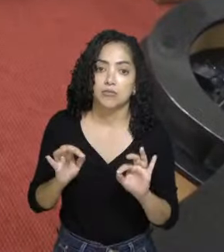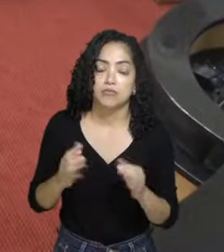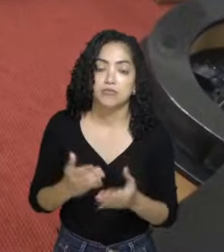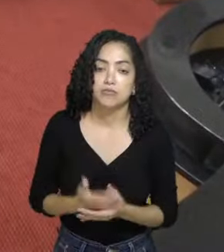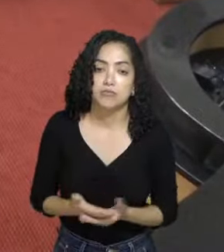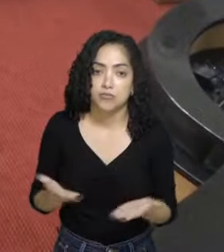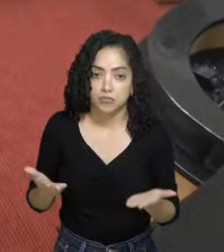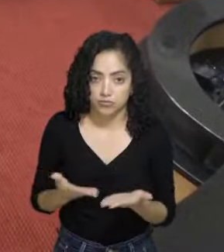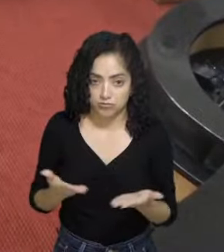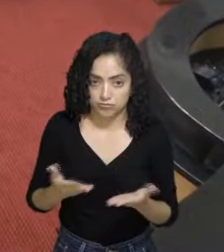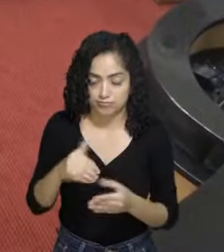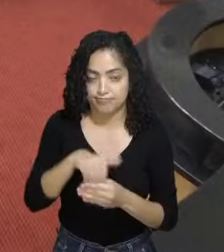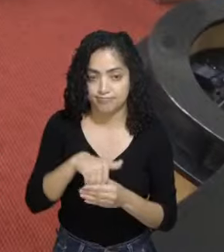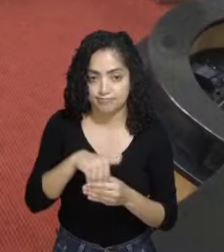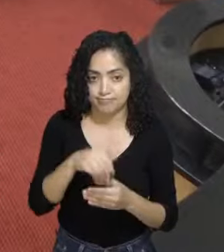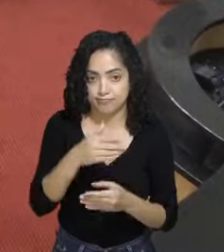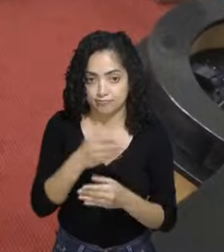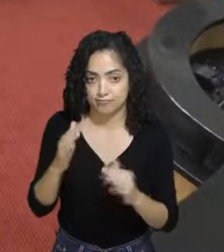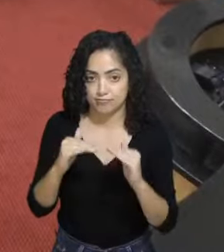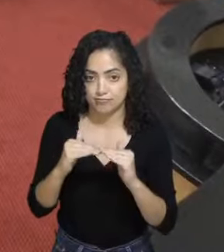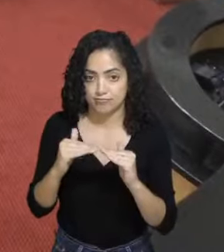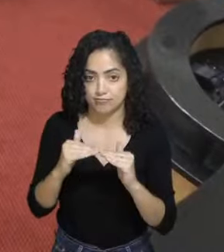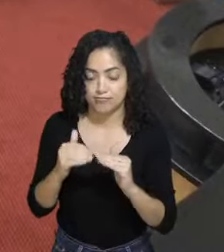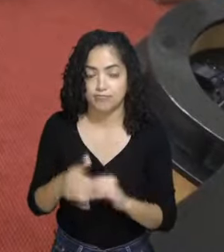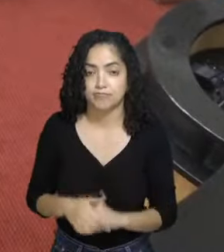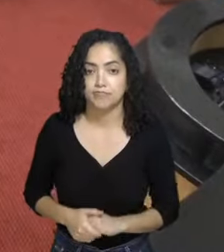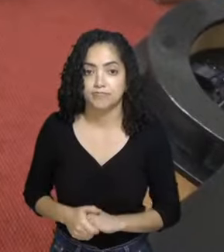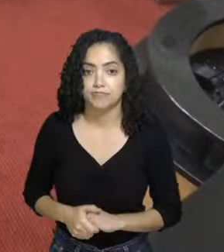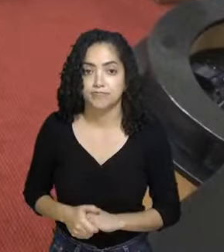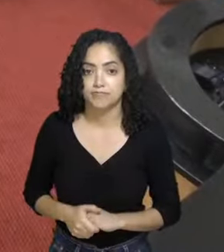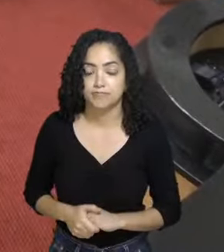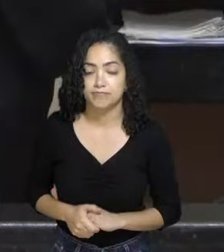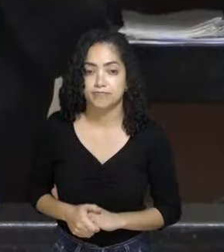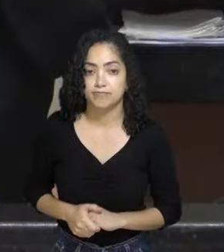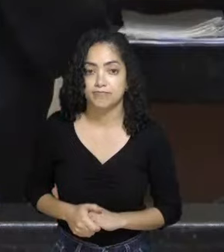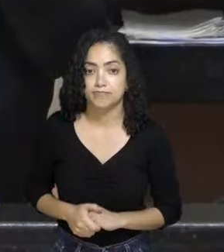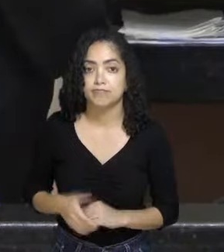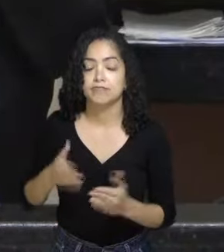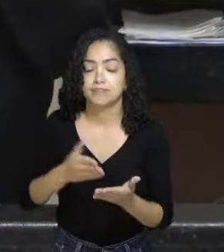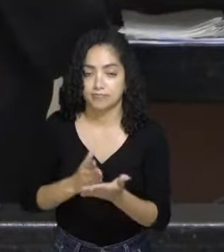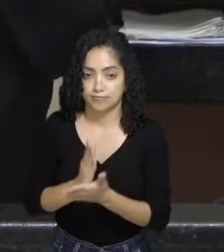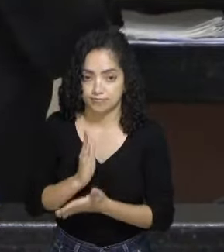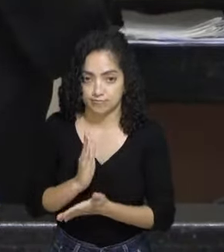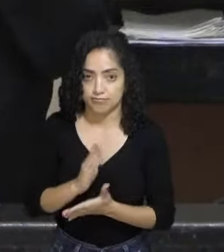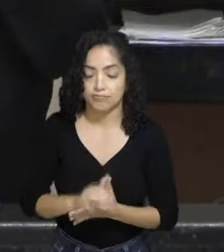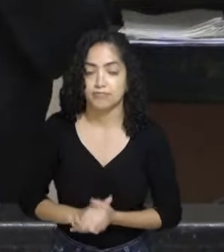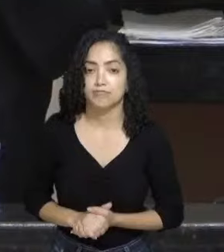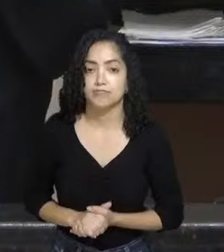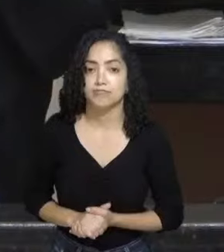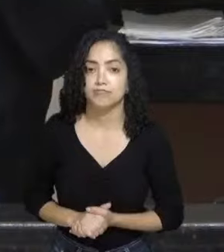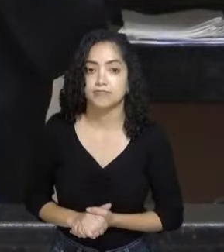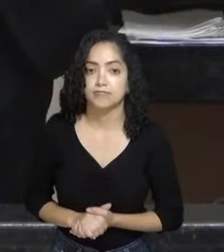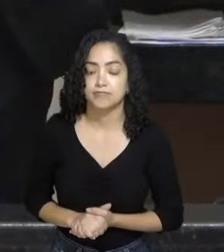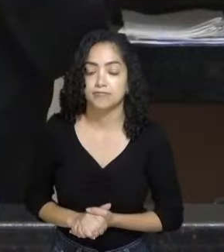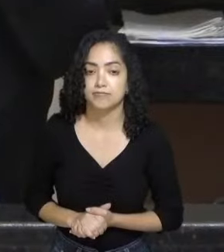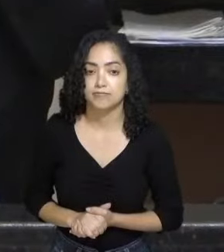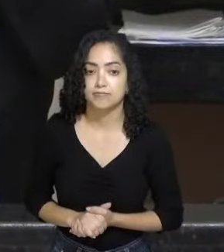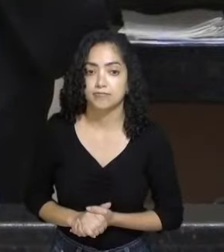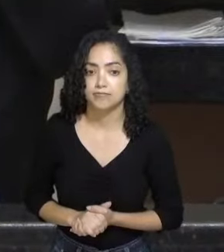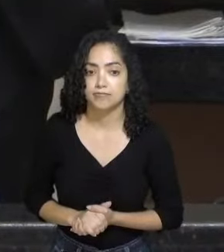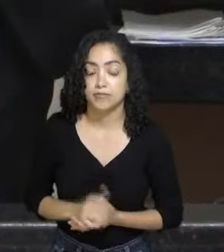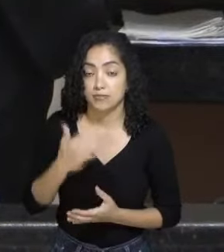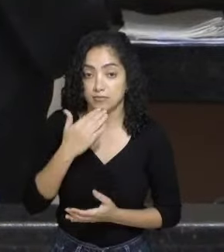em votação, deputados que aprovam, permaneçam como se encontram. Aprovado por unanimidade. Esta presidência